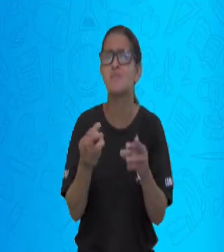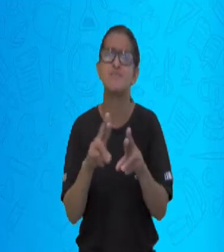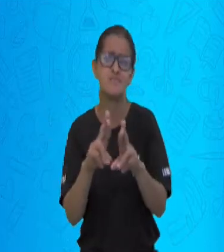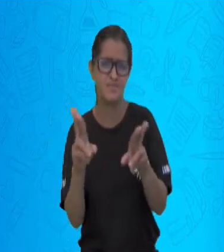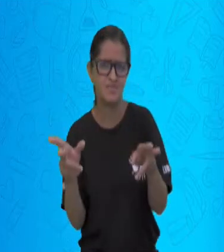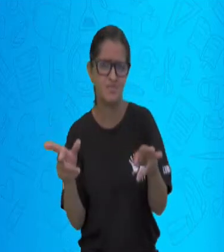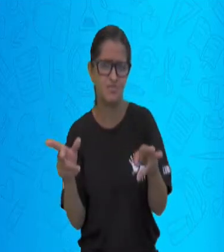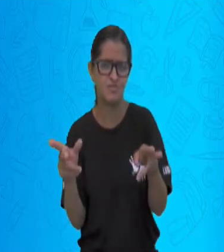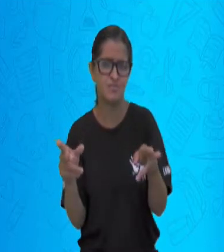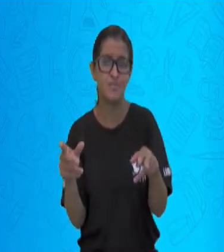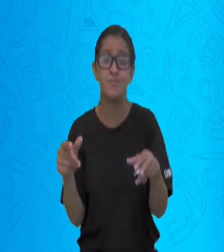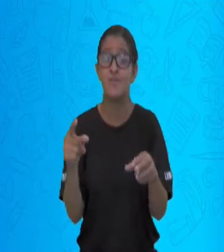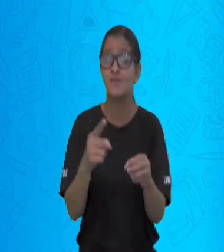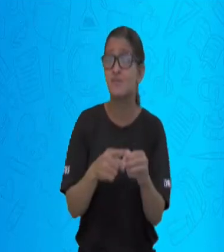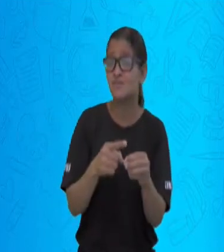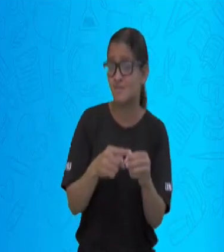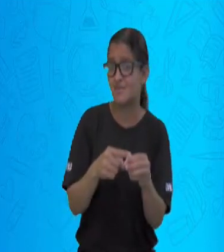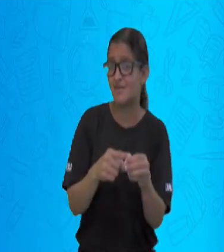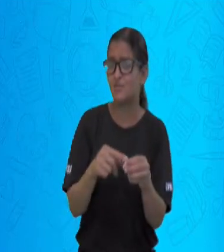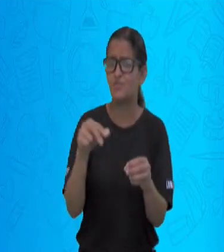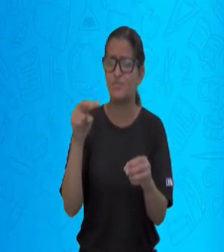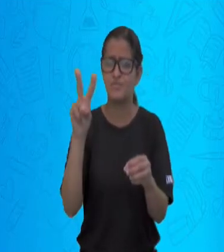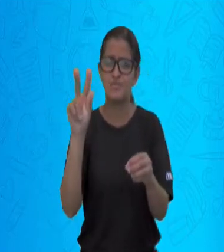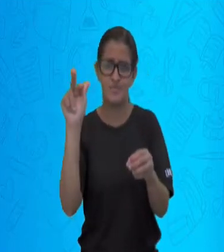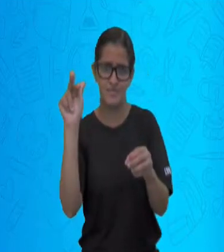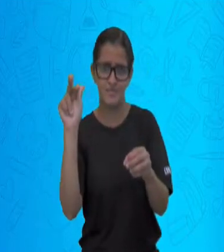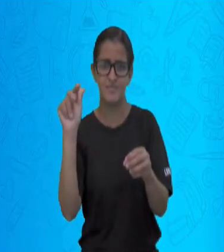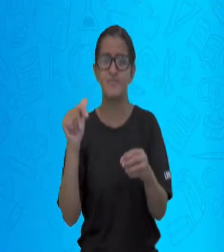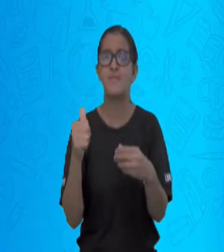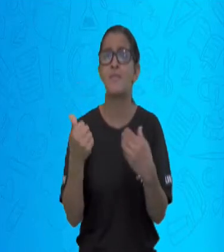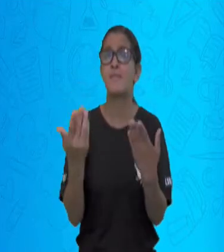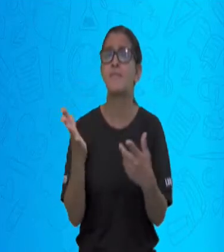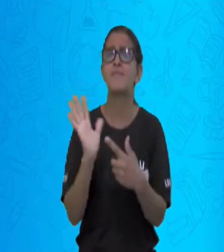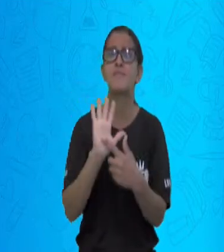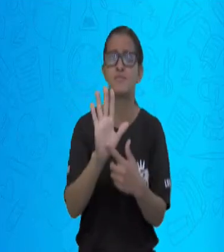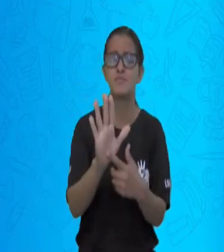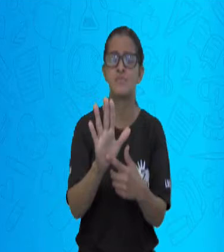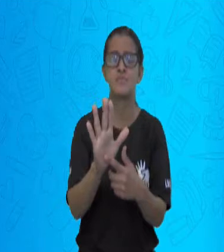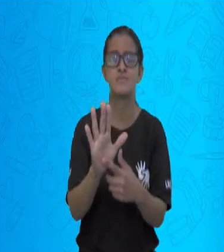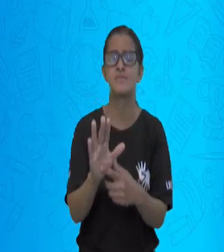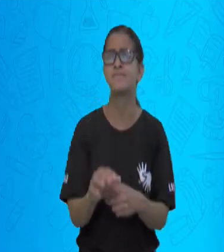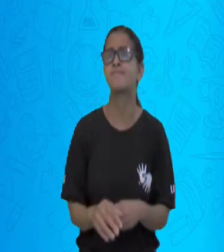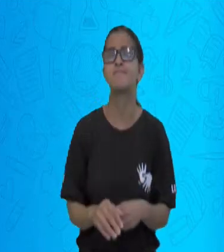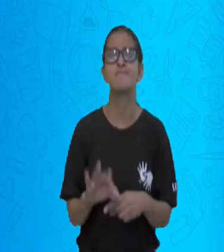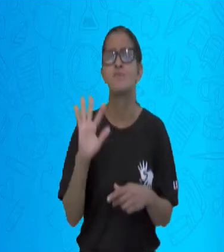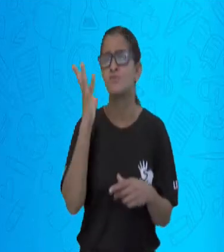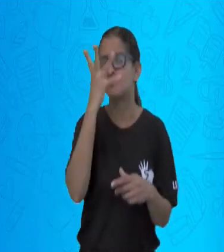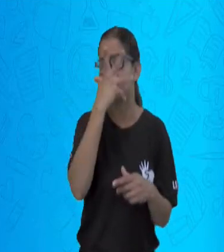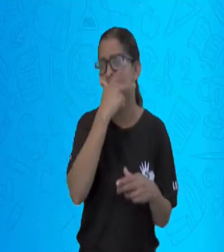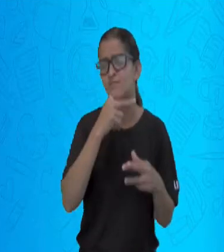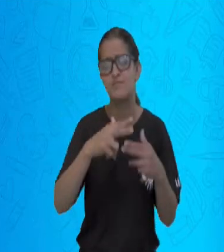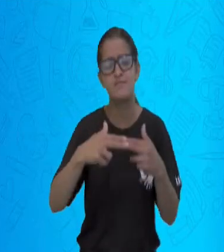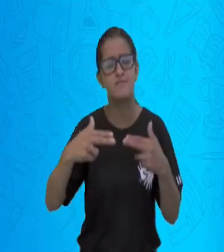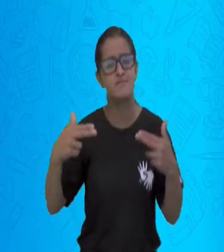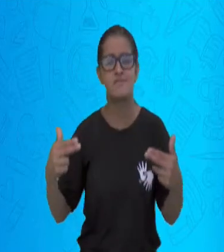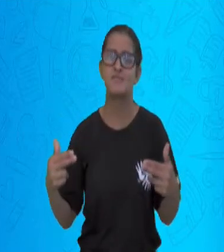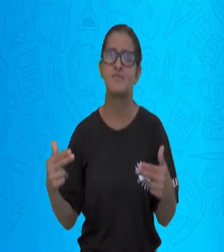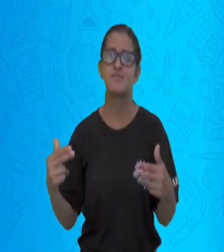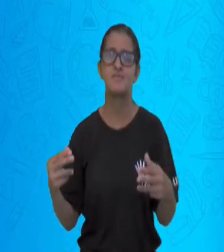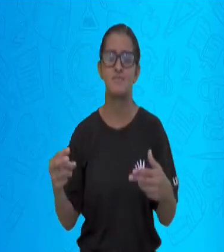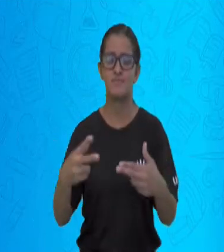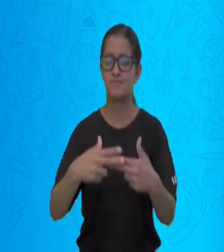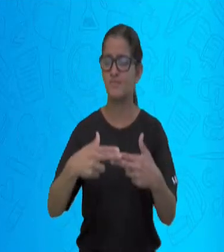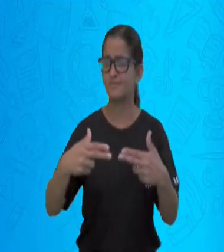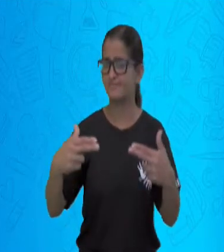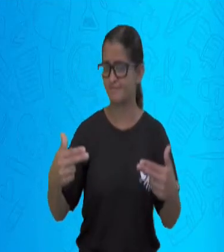ali de Valadares que é interessante conhecer se você tiver a oportunidade de conhecer o Museu de Valadares. Então, as mudanças permanentes da nossa